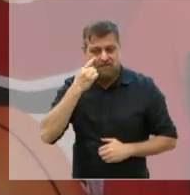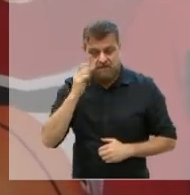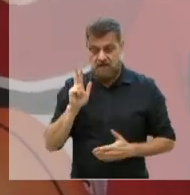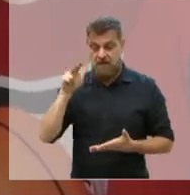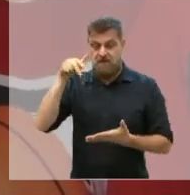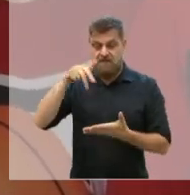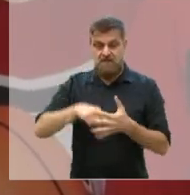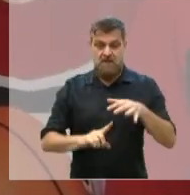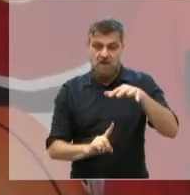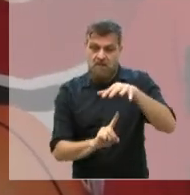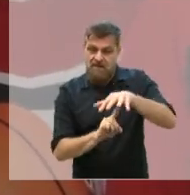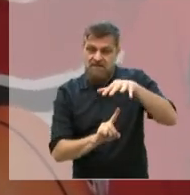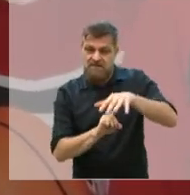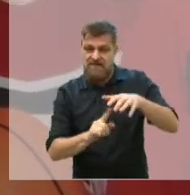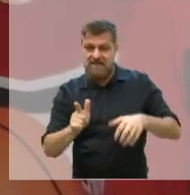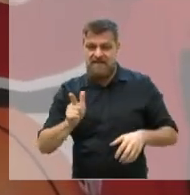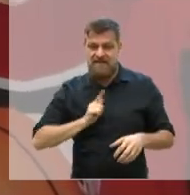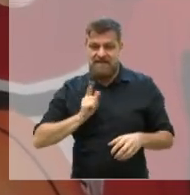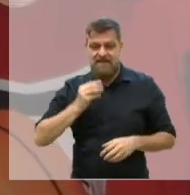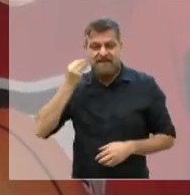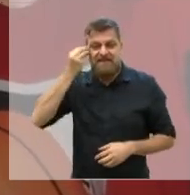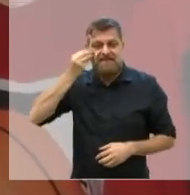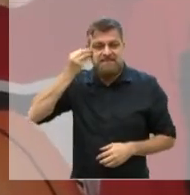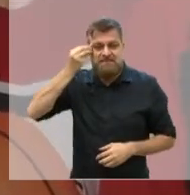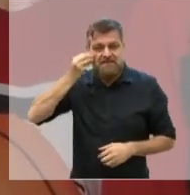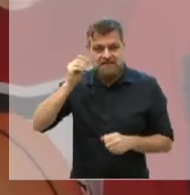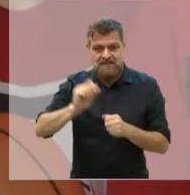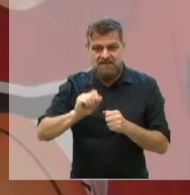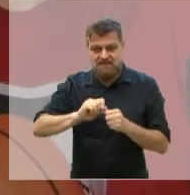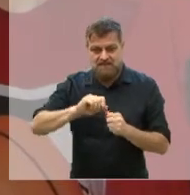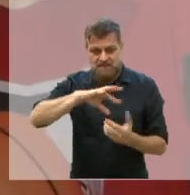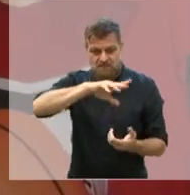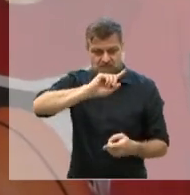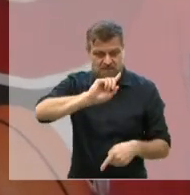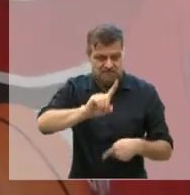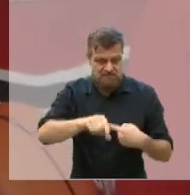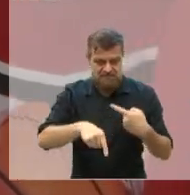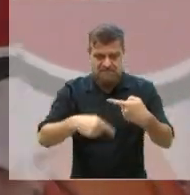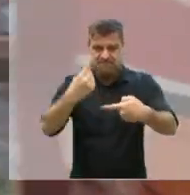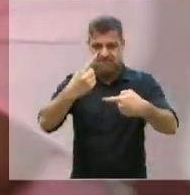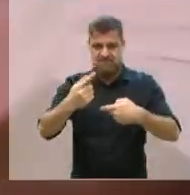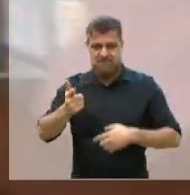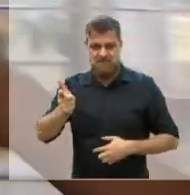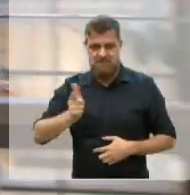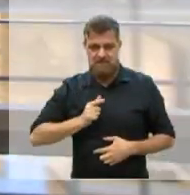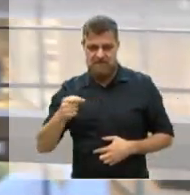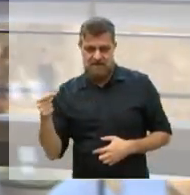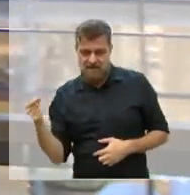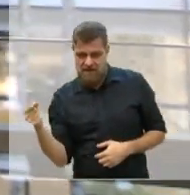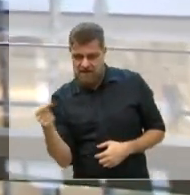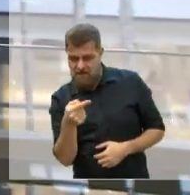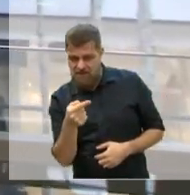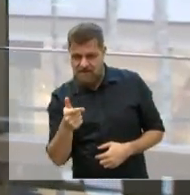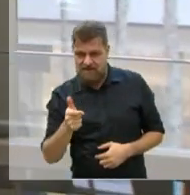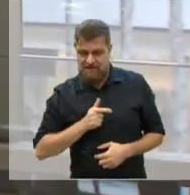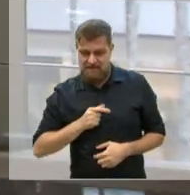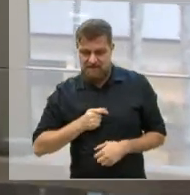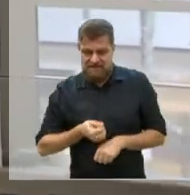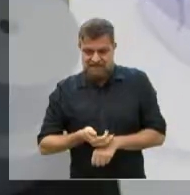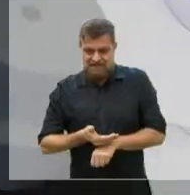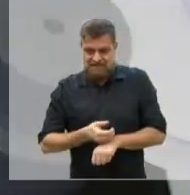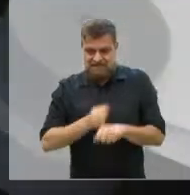numa feira que reúne experimentos que revolucionaram o mundo. E olha que alguns deles são de